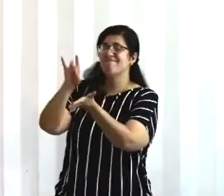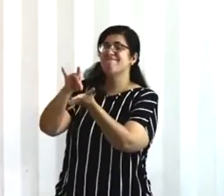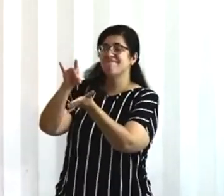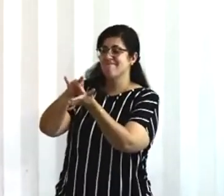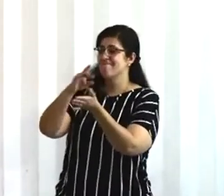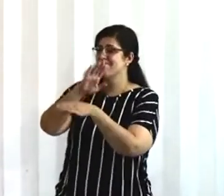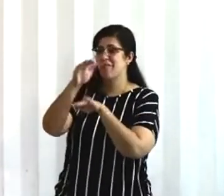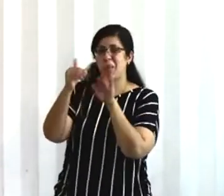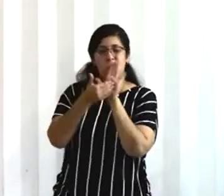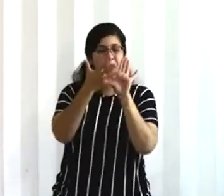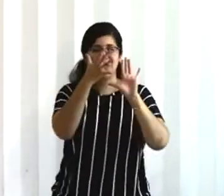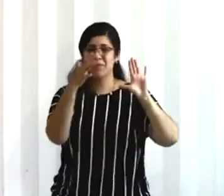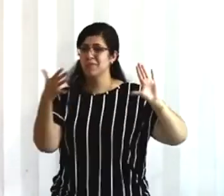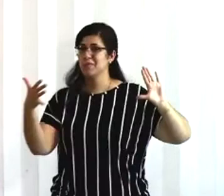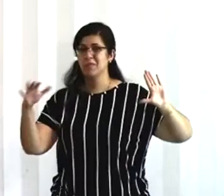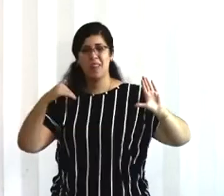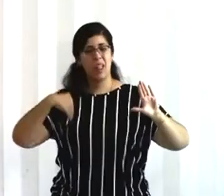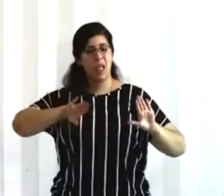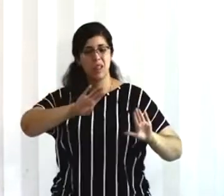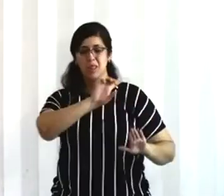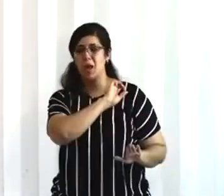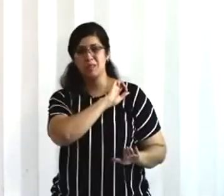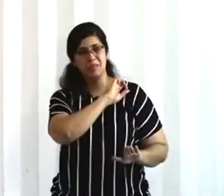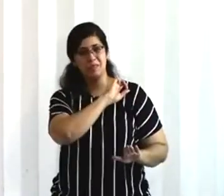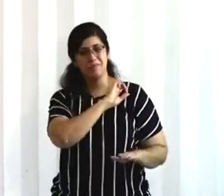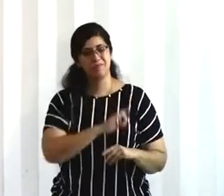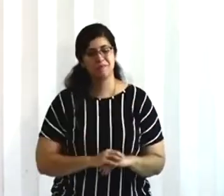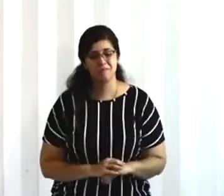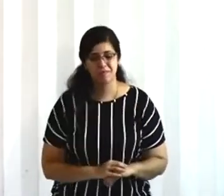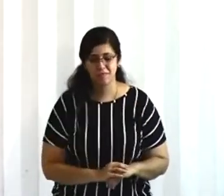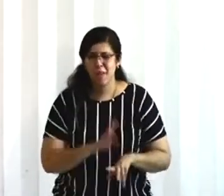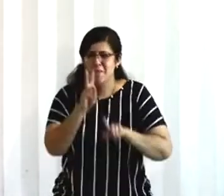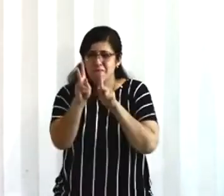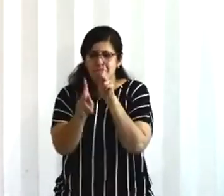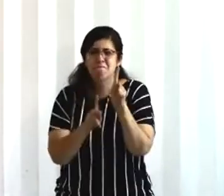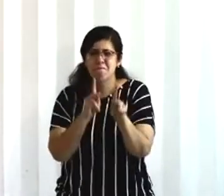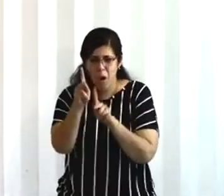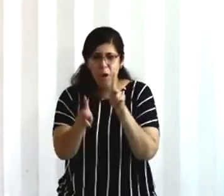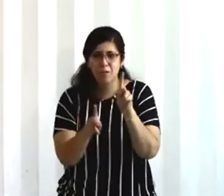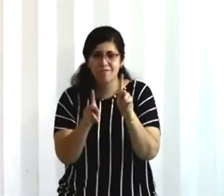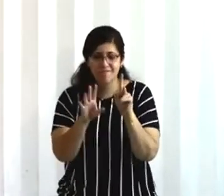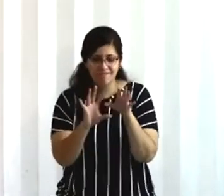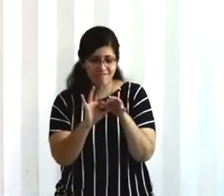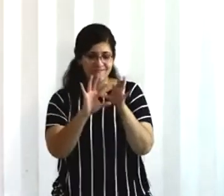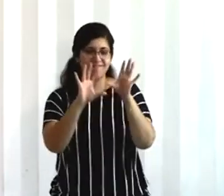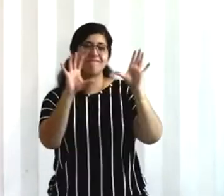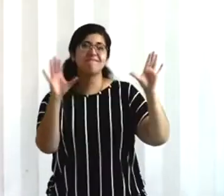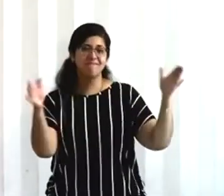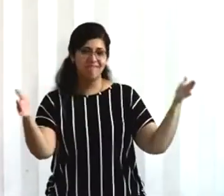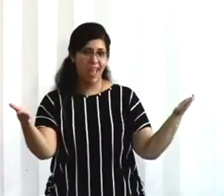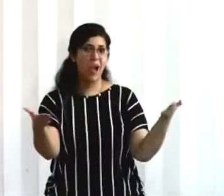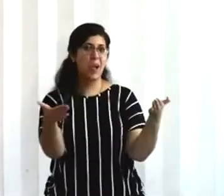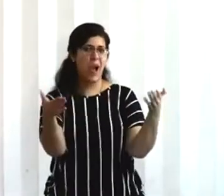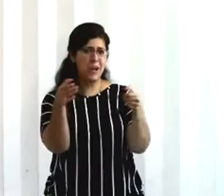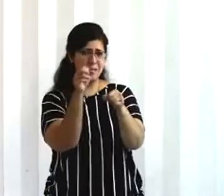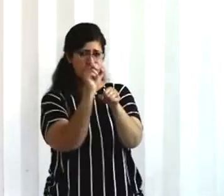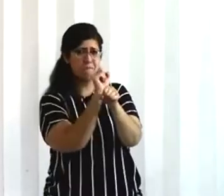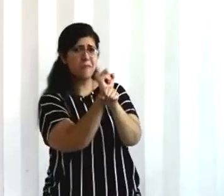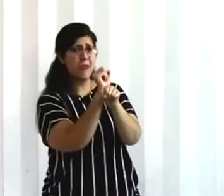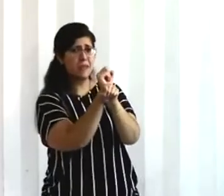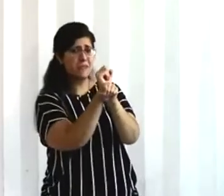os homens. Então, para esse povo, a libertação chegou. A